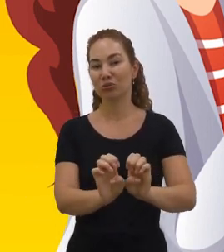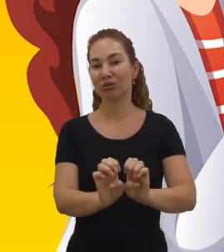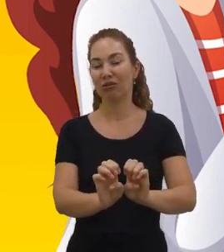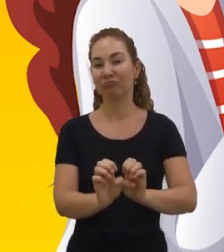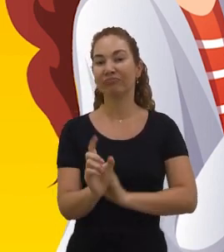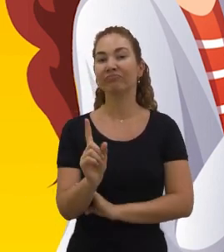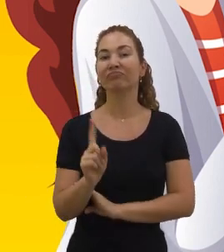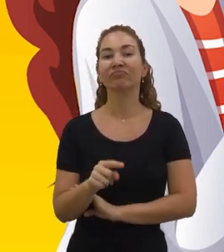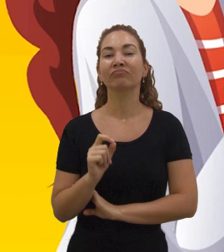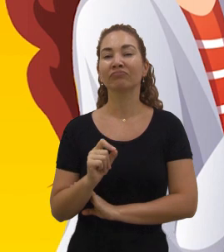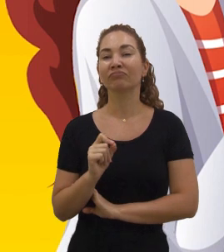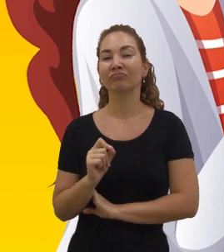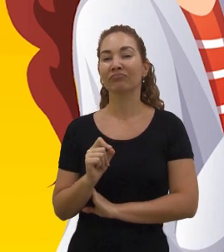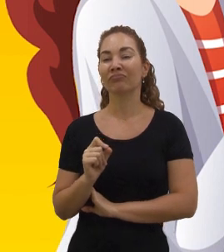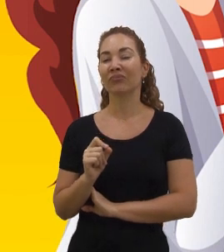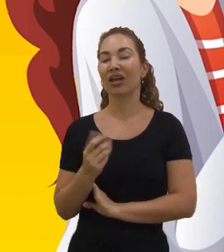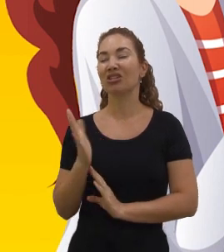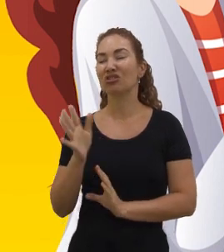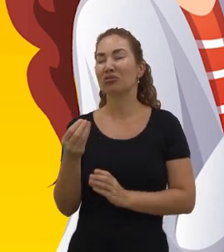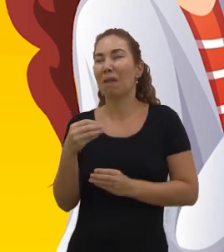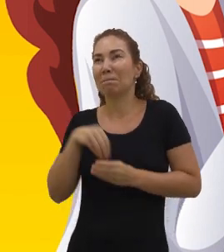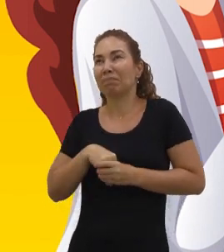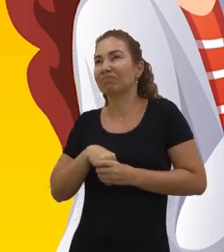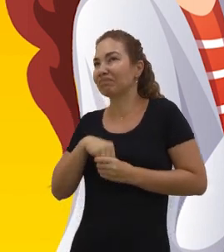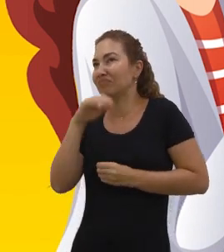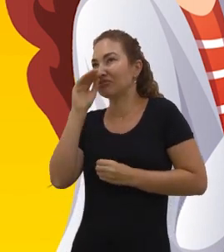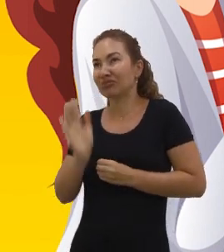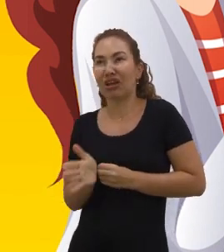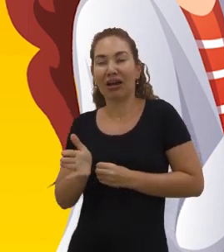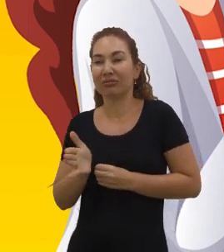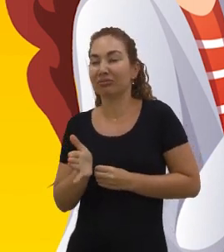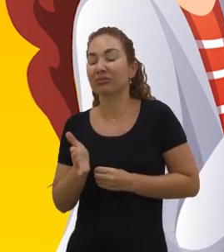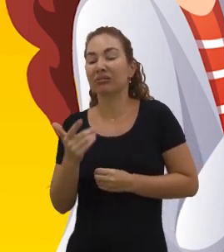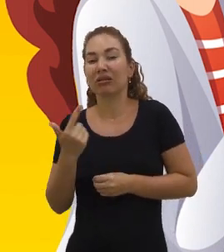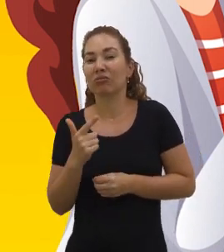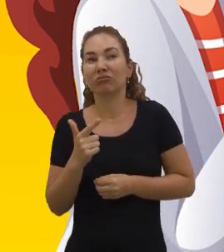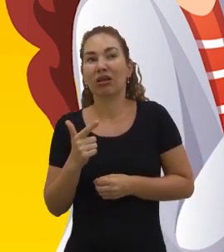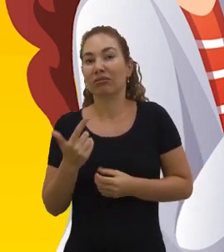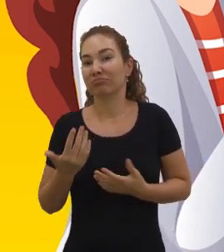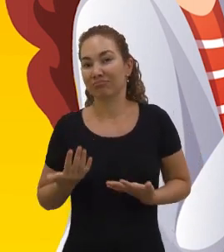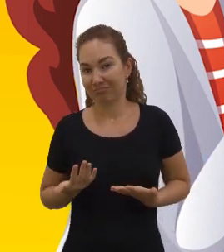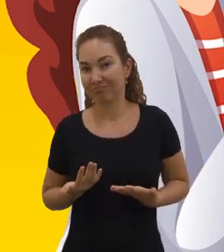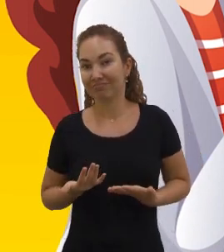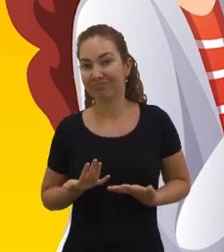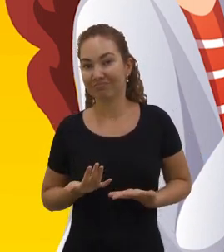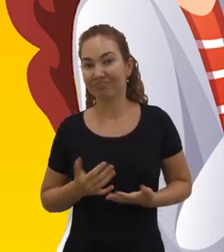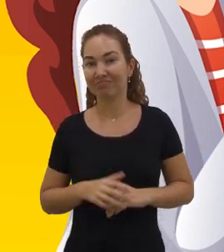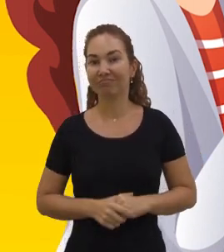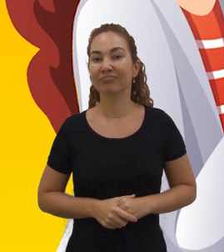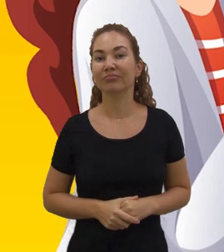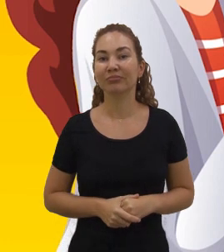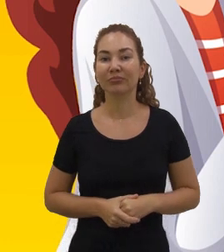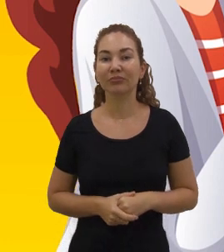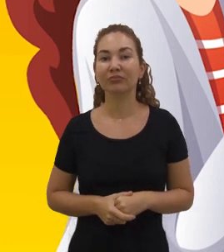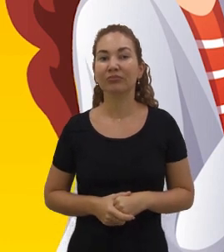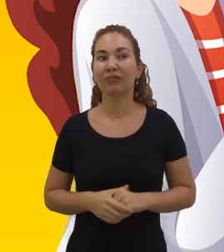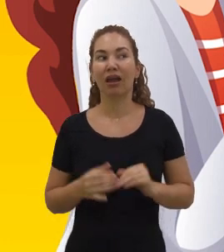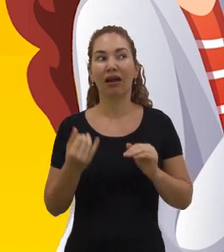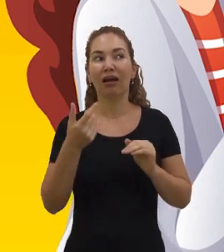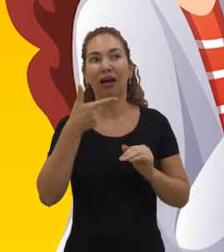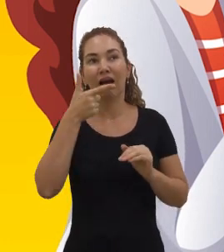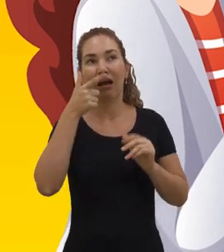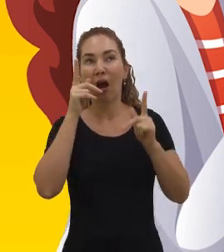tão intrínseca que parece que não existe, né? As Exato. pessoas nem identificam